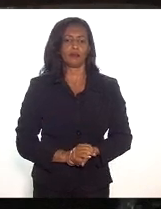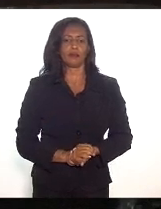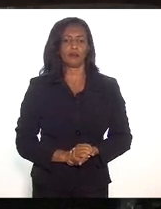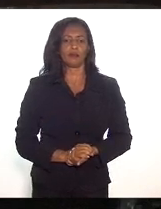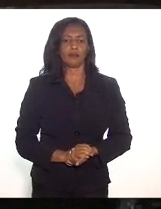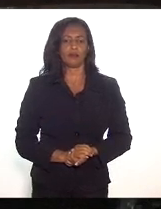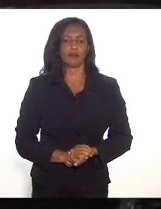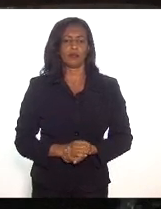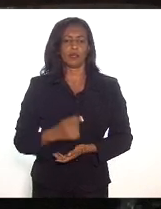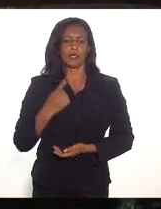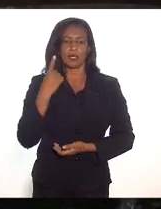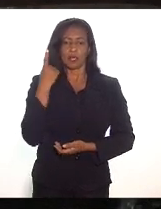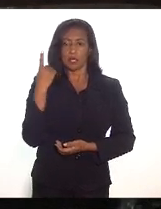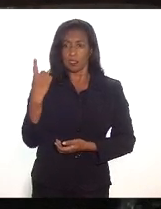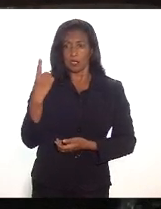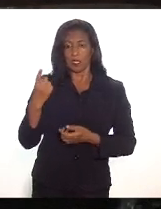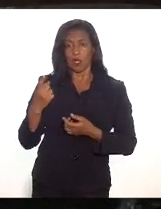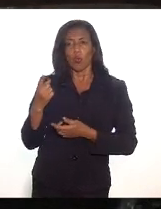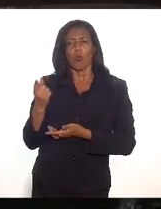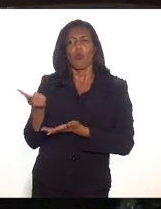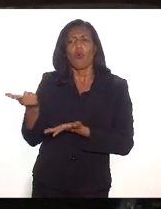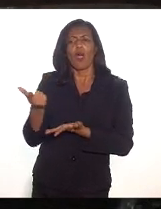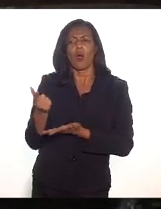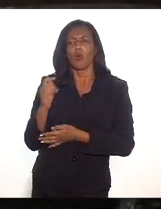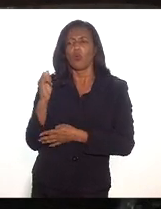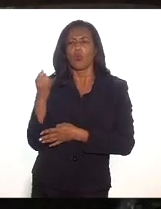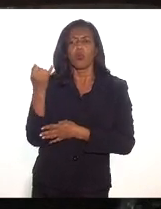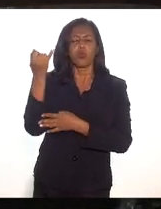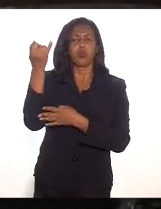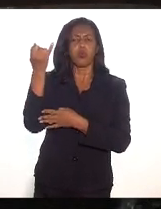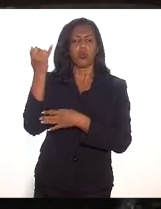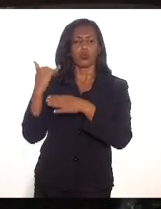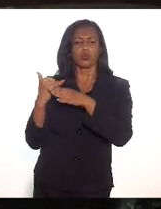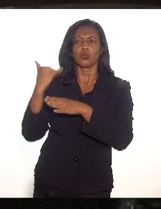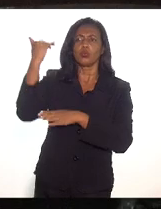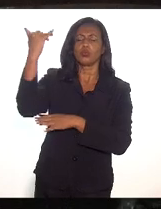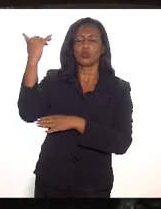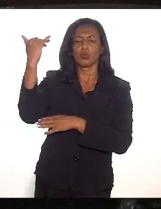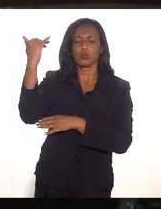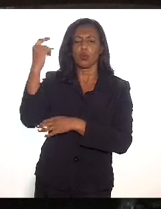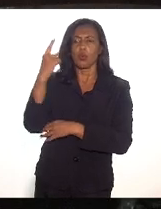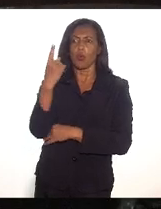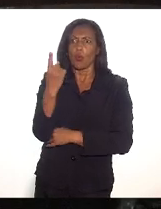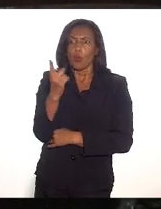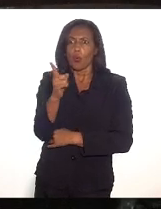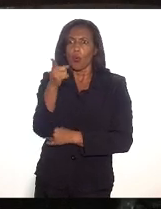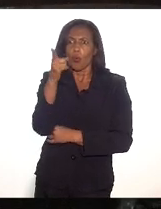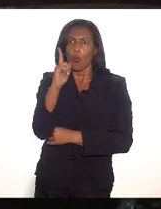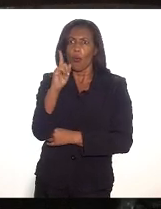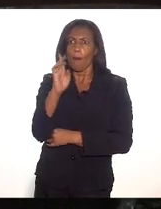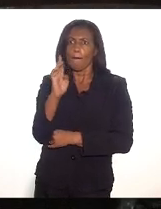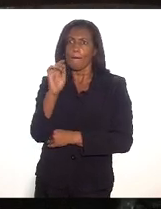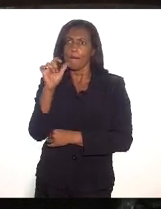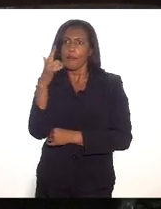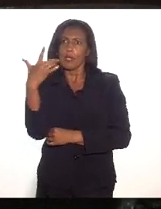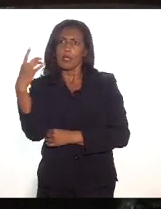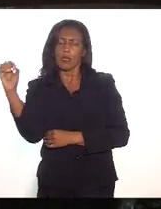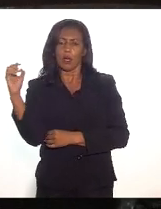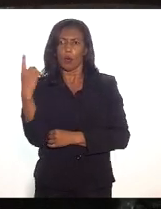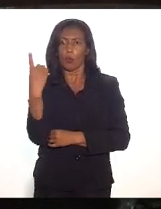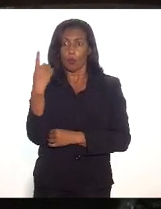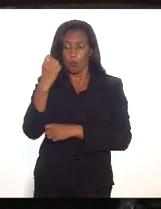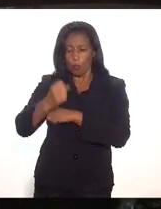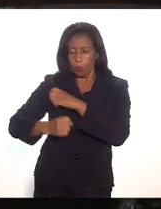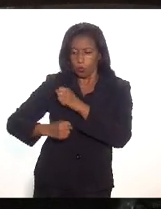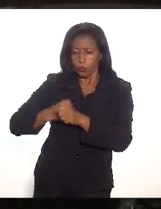lucro líquido da SEDAI superior a R$1 bilhão por ano